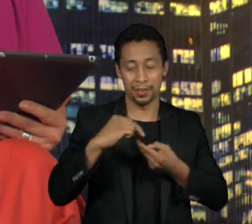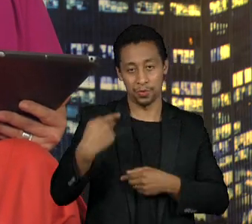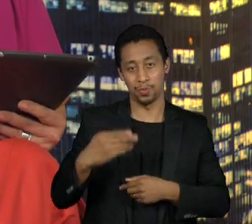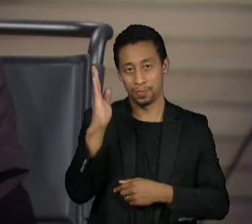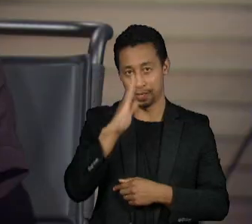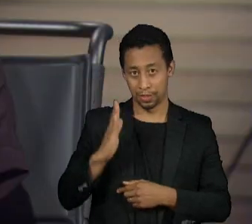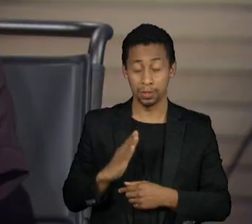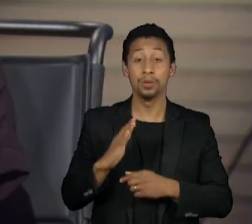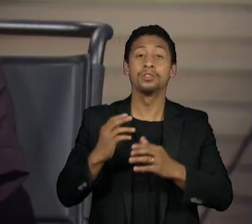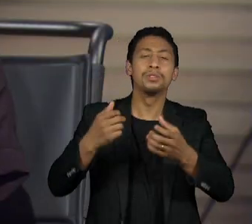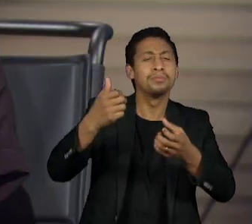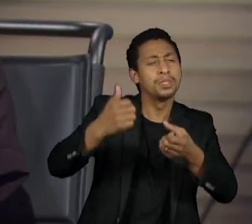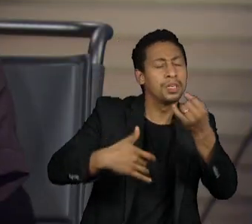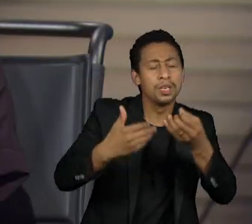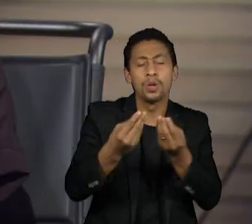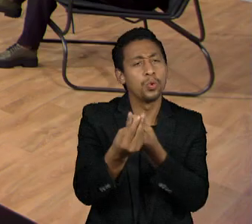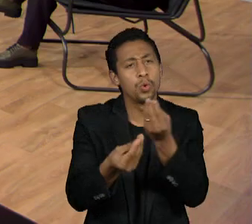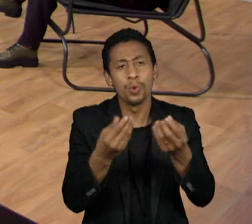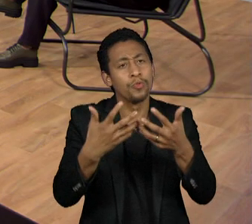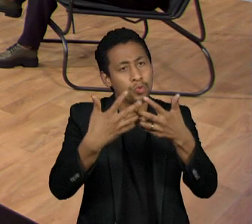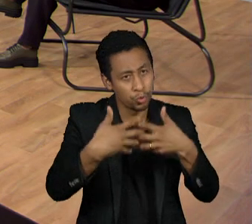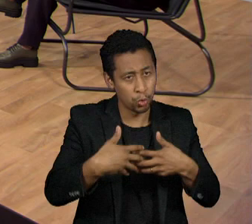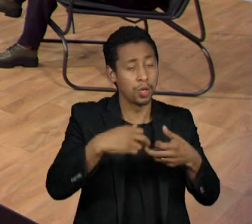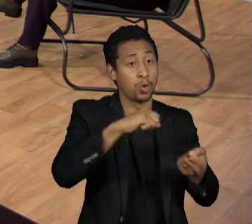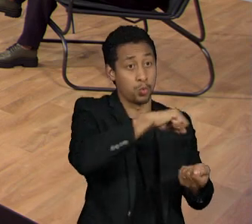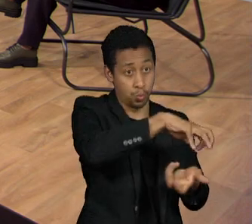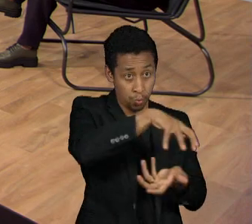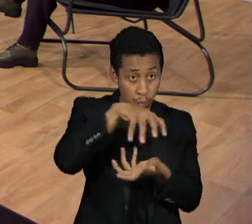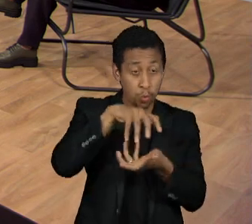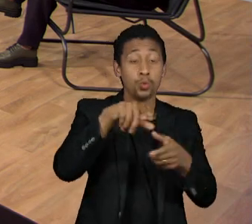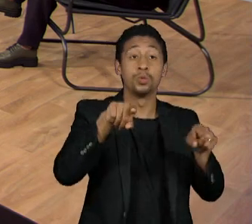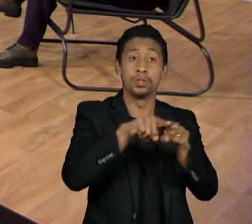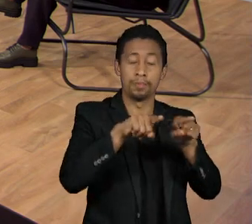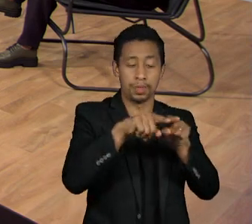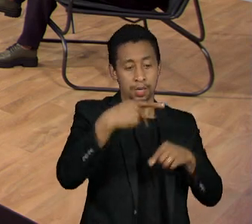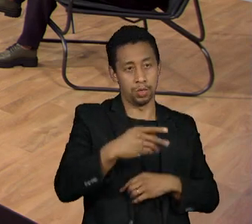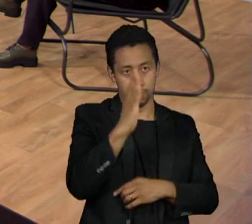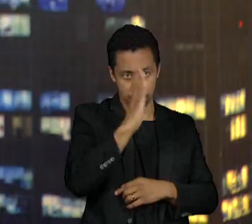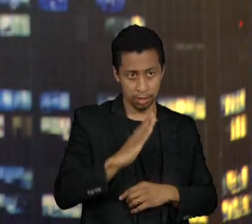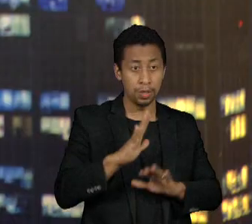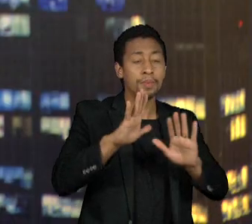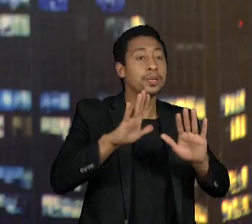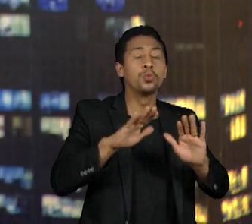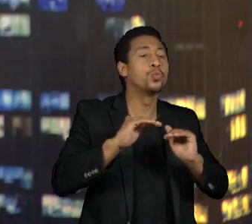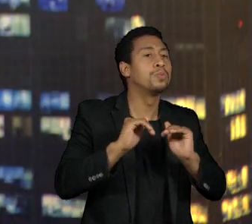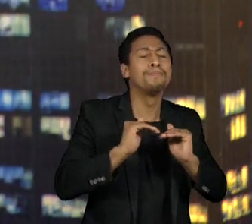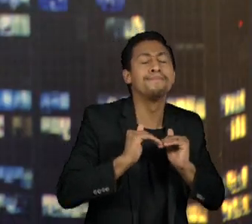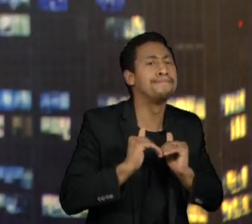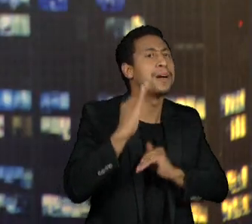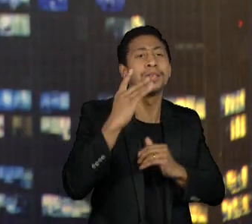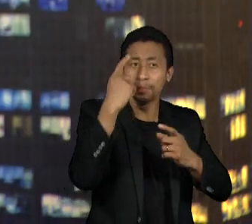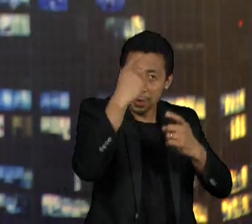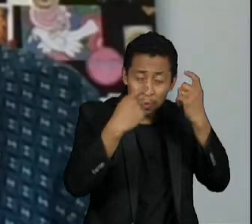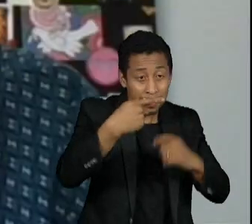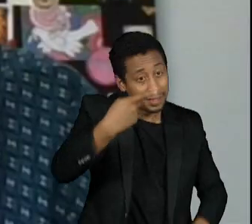panorama geral, global, e no Brasil especificamente, o que mais preocupa na questão das meninas,